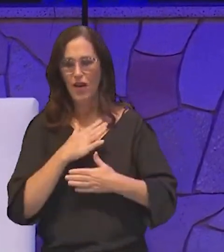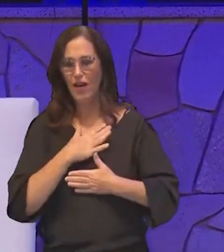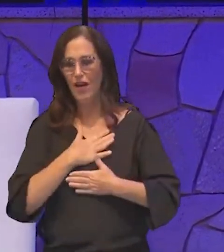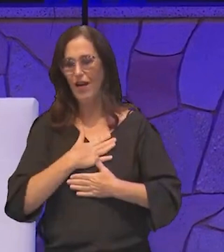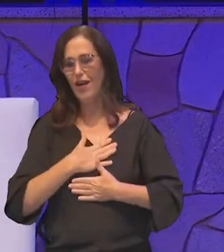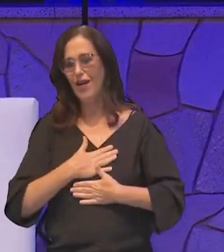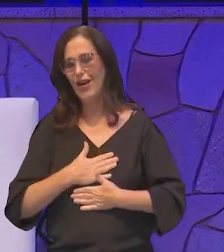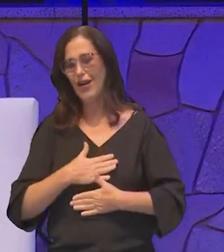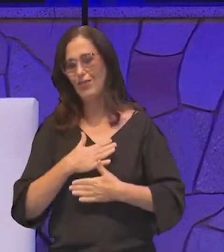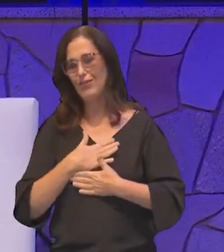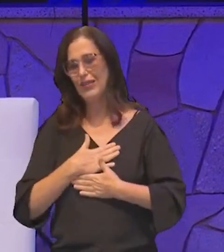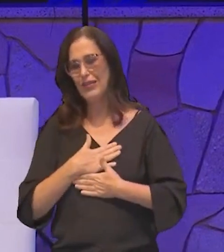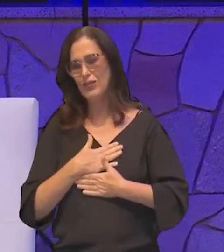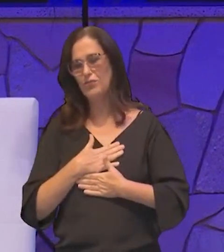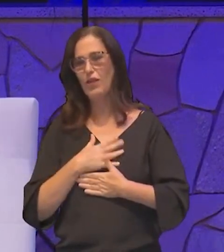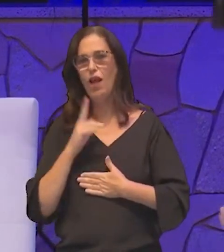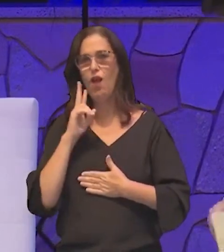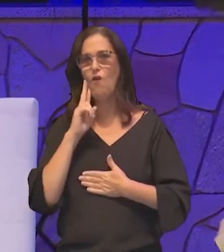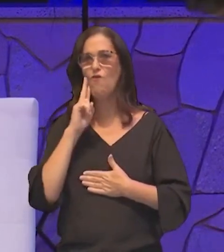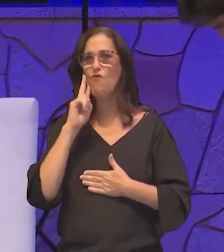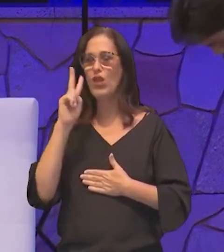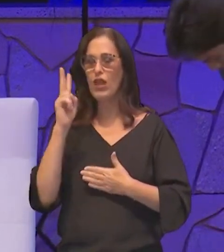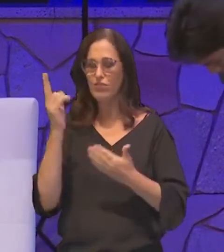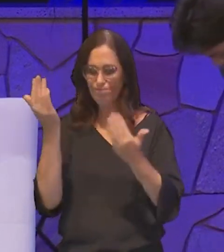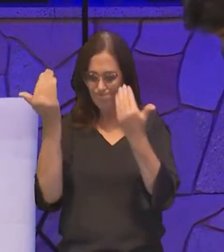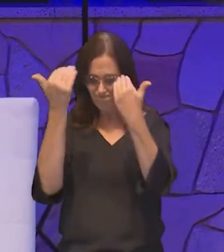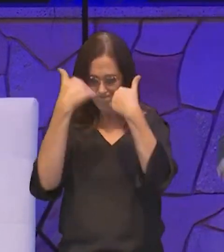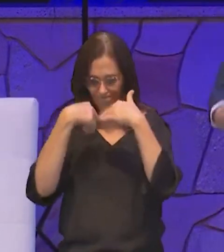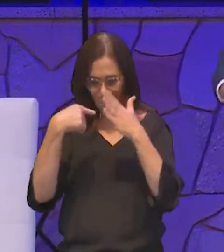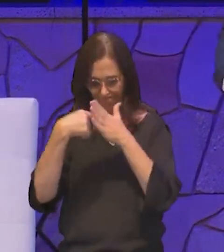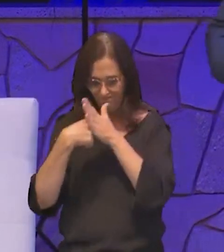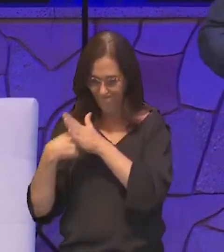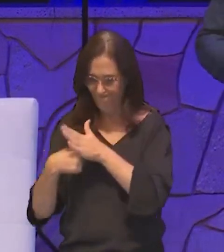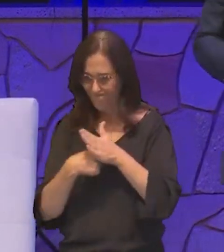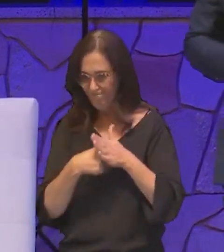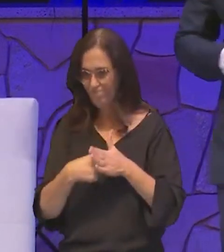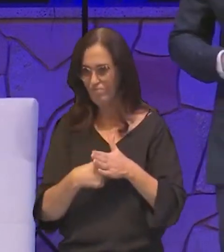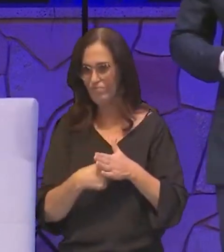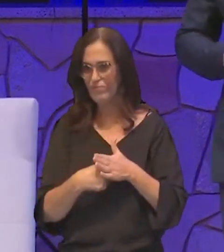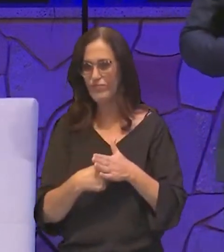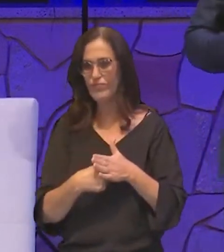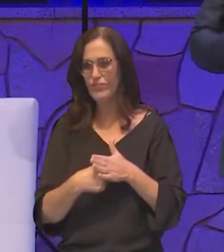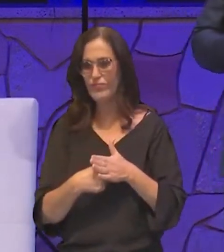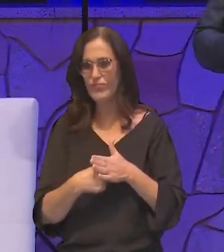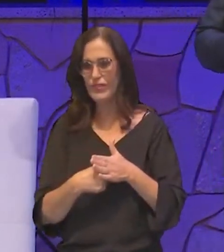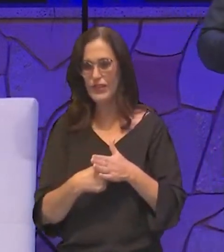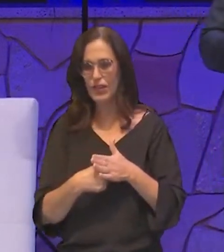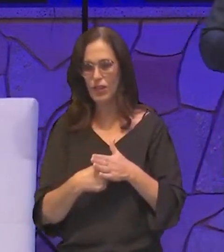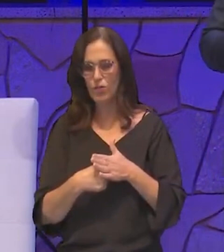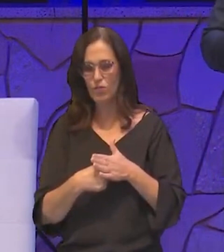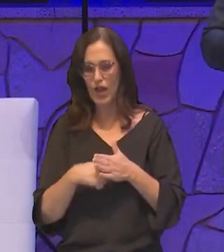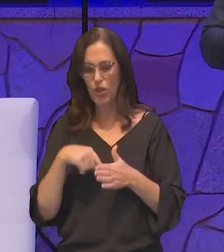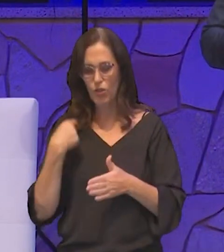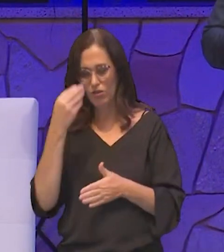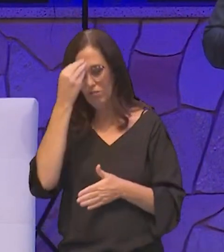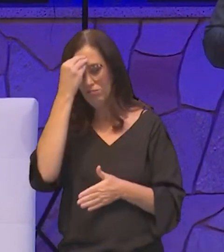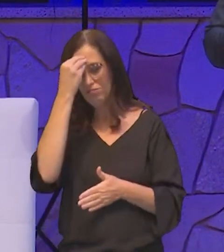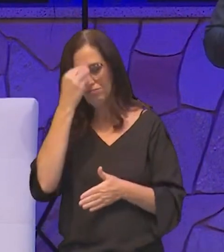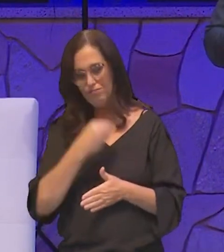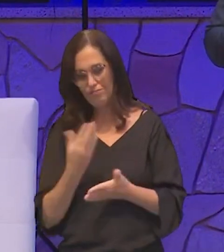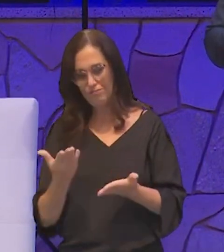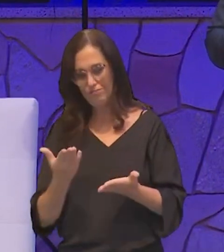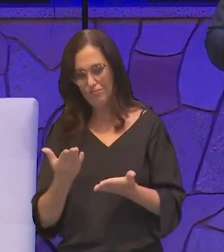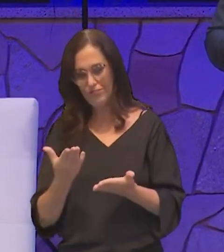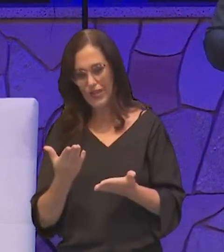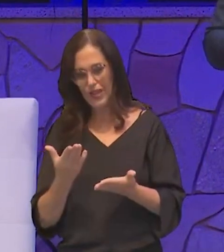acalmar e olhar para dentro, olhar para a nossa fragilidade, olhar para a